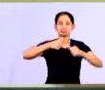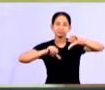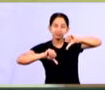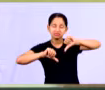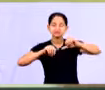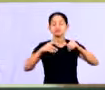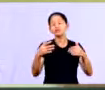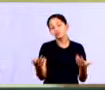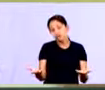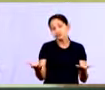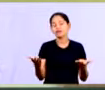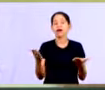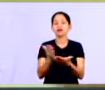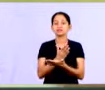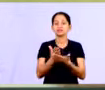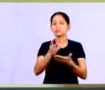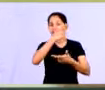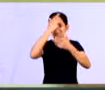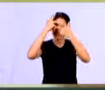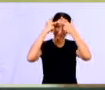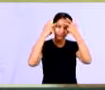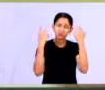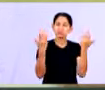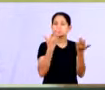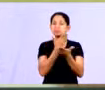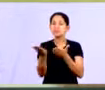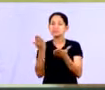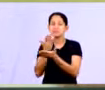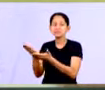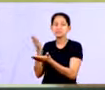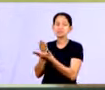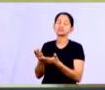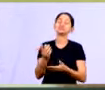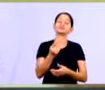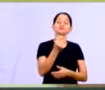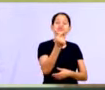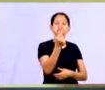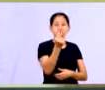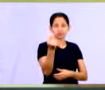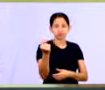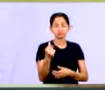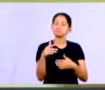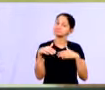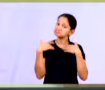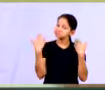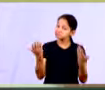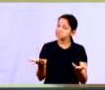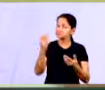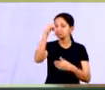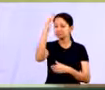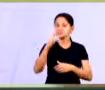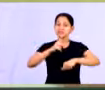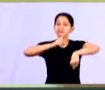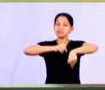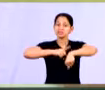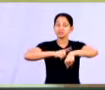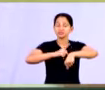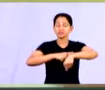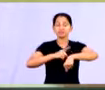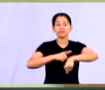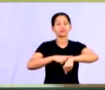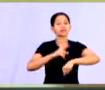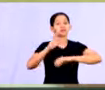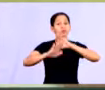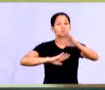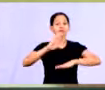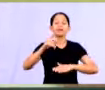catastróficas, e muitas pessoas acabaram ganhando muito dinheiro com investimento financeiro, apostando no Brasil neste momento. Né? Tem até